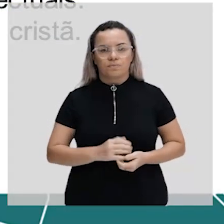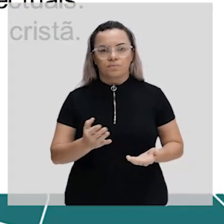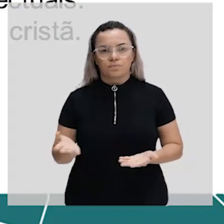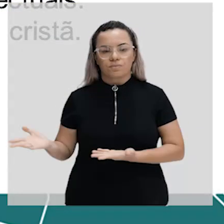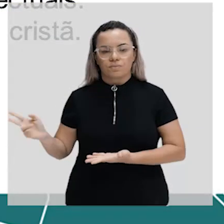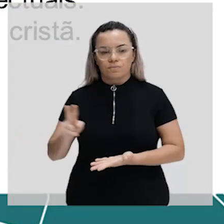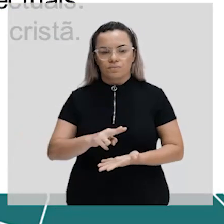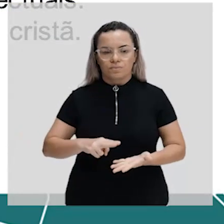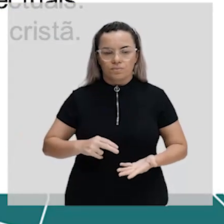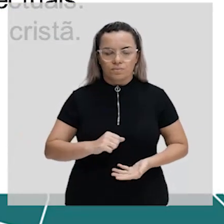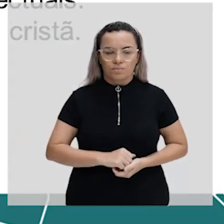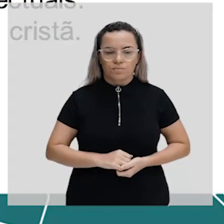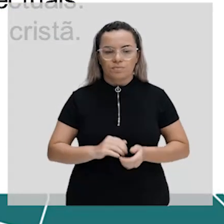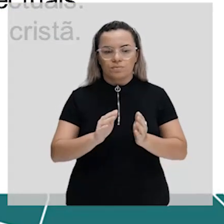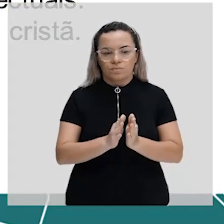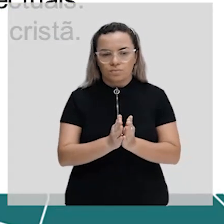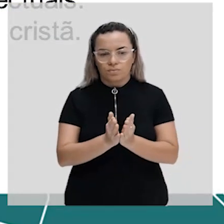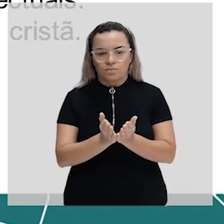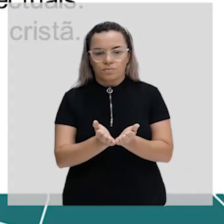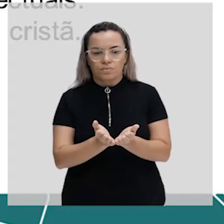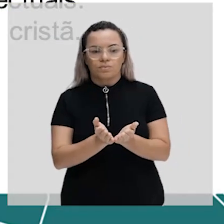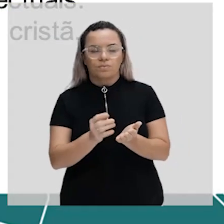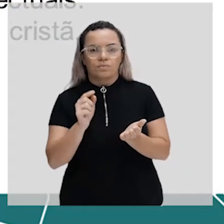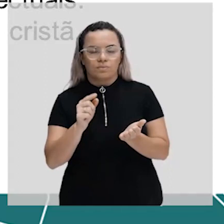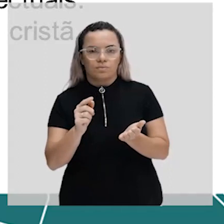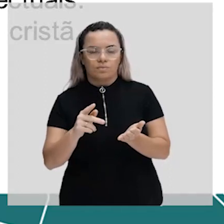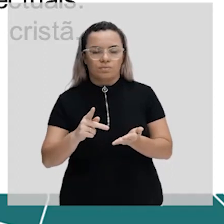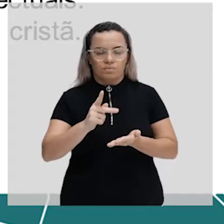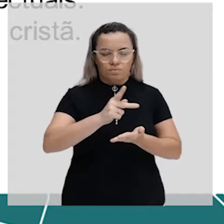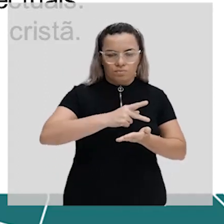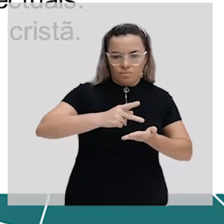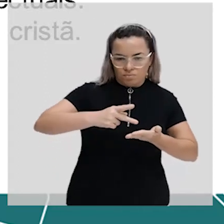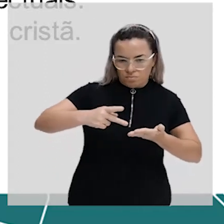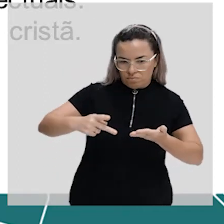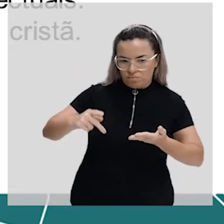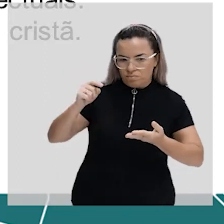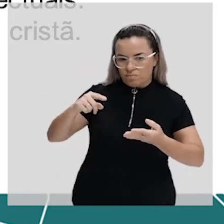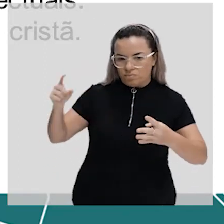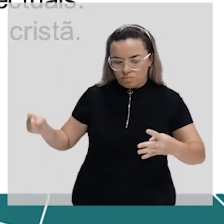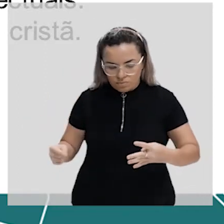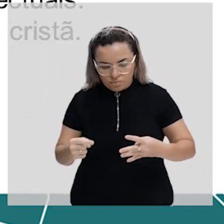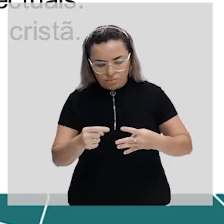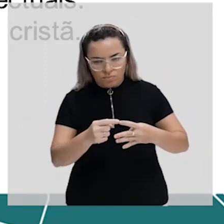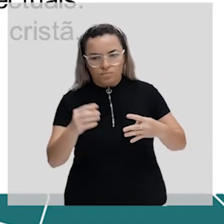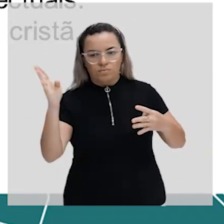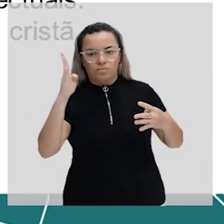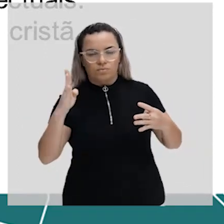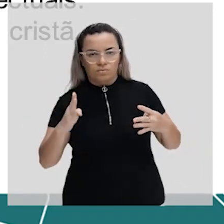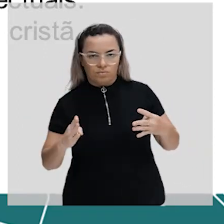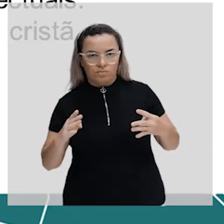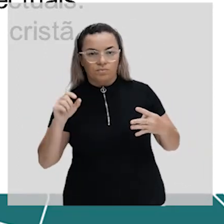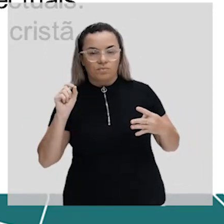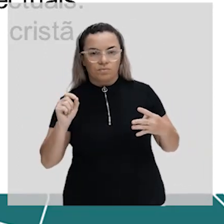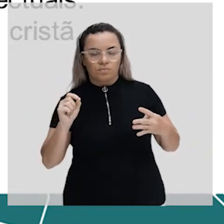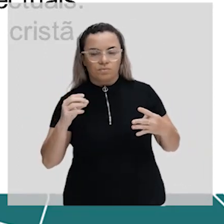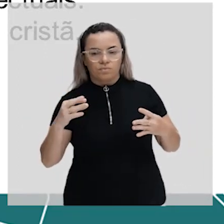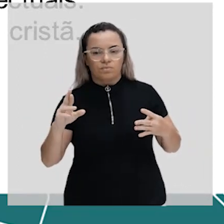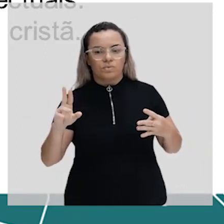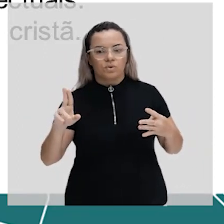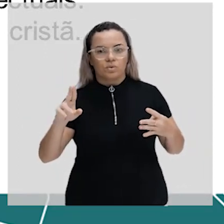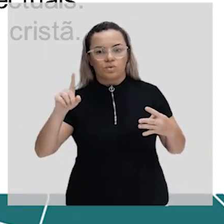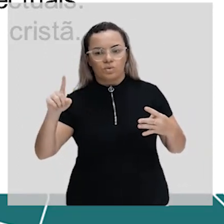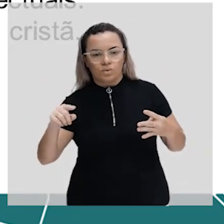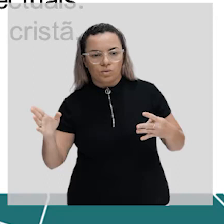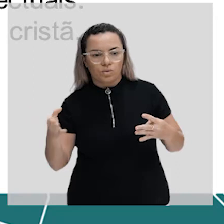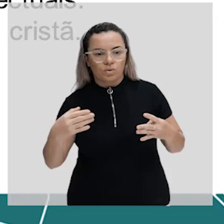obra densa e expressiva, né? uma obra bem consistente, o simbolismo brasileiro, né? O Cruz e